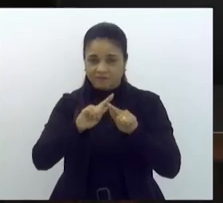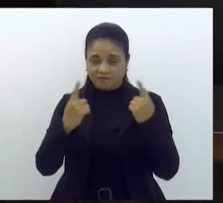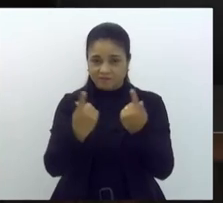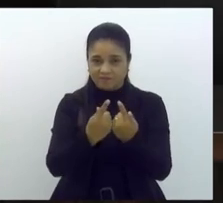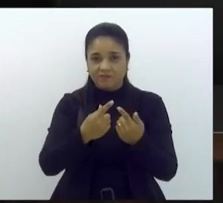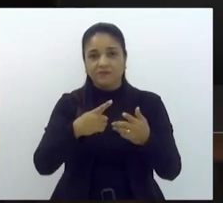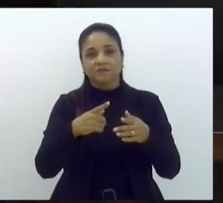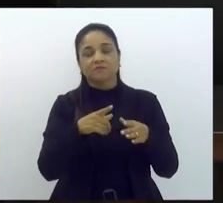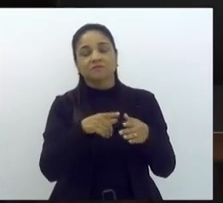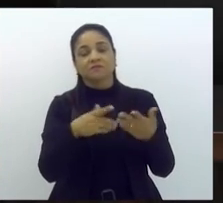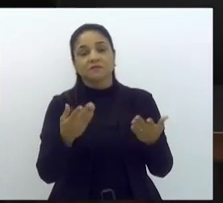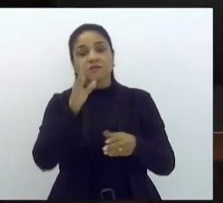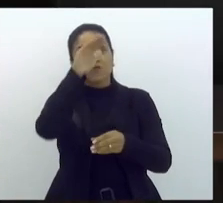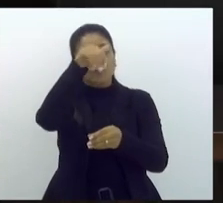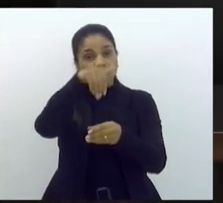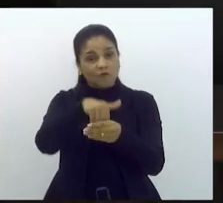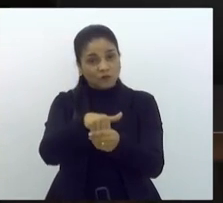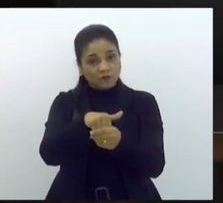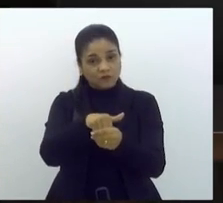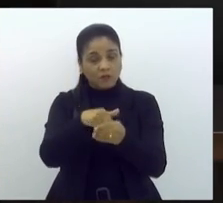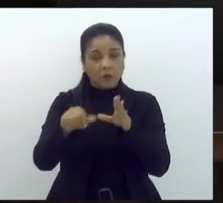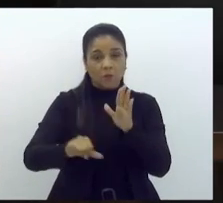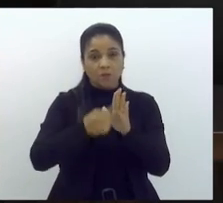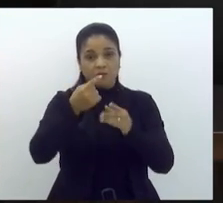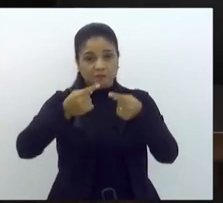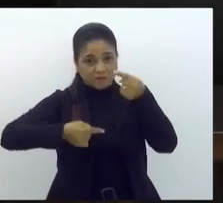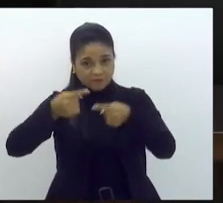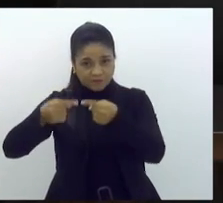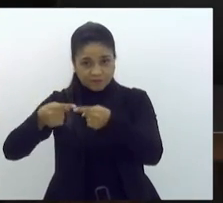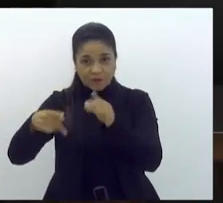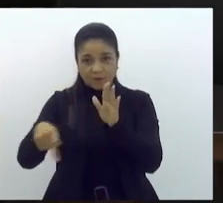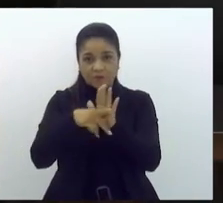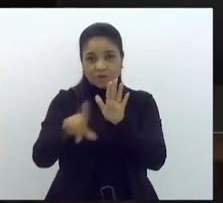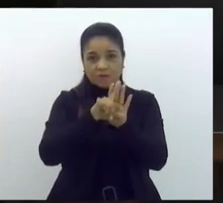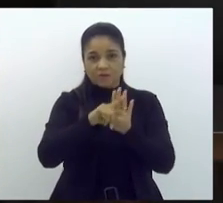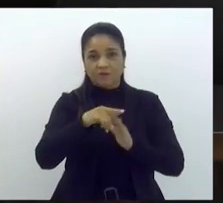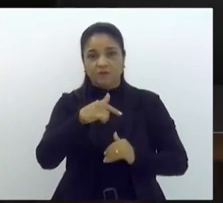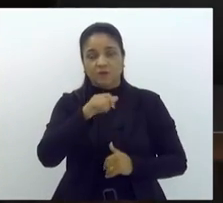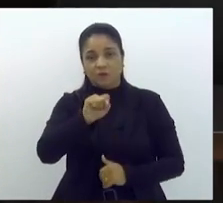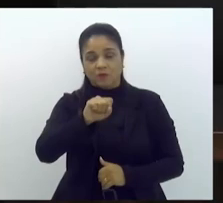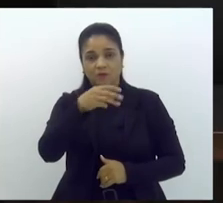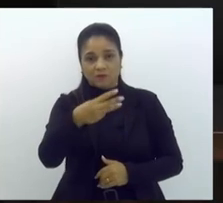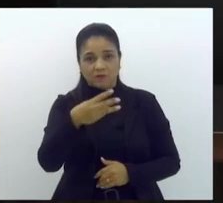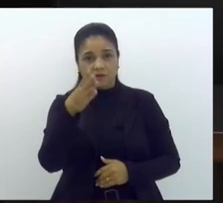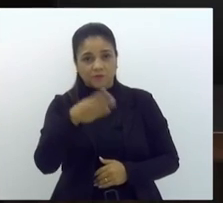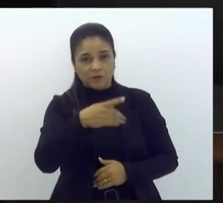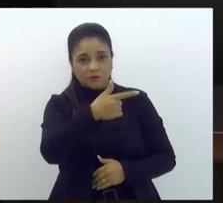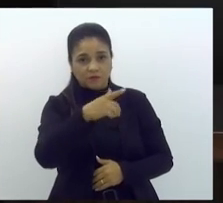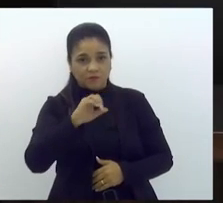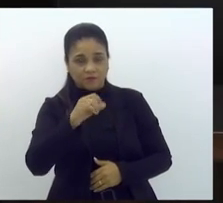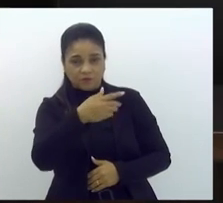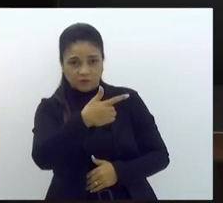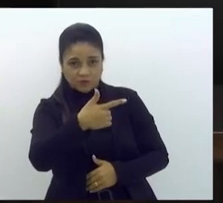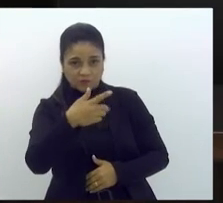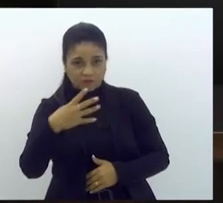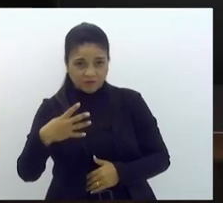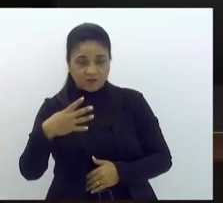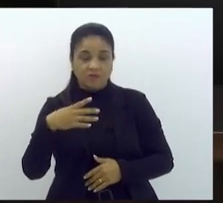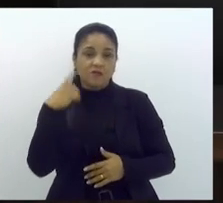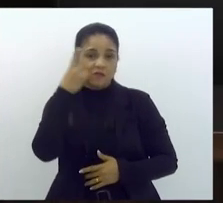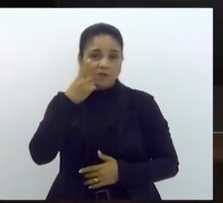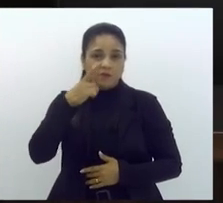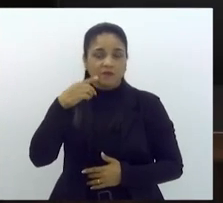em votação em primeira discussão projeto de lei número 83 2023 de autoria dos deputados